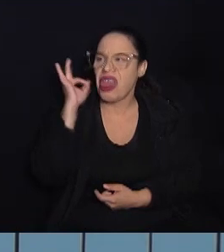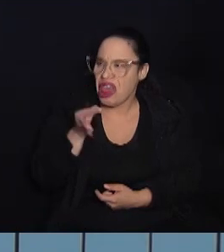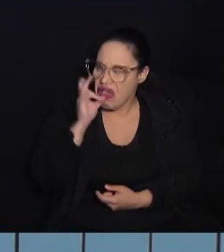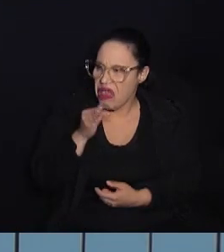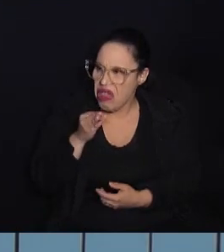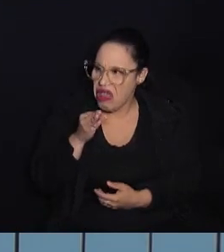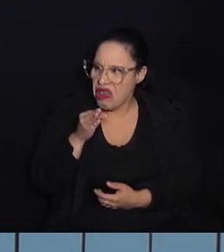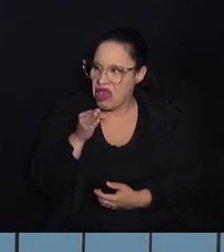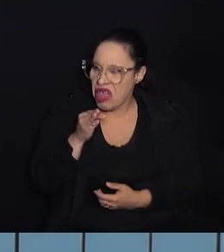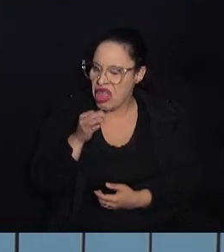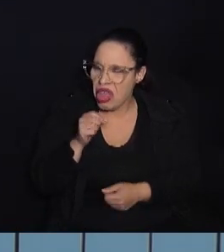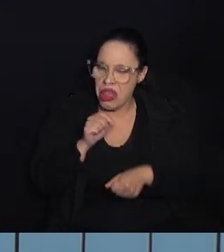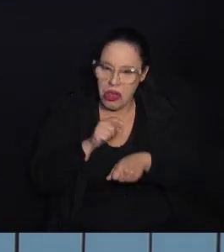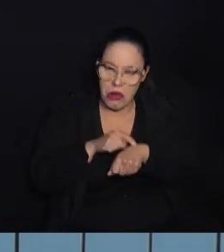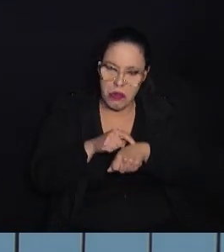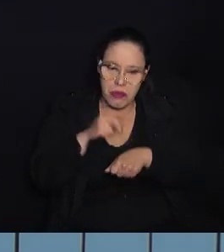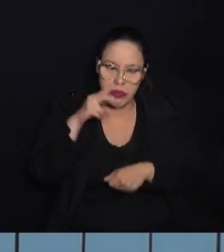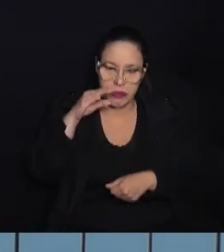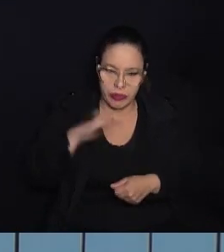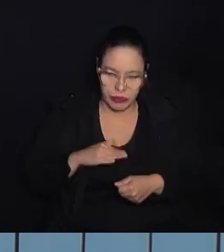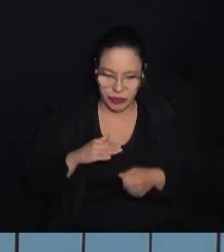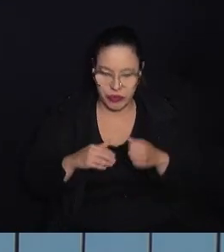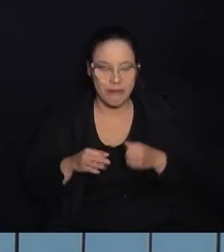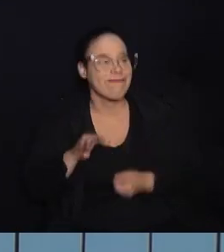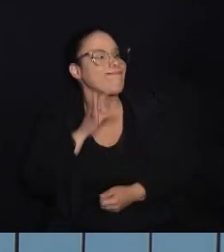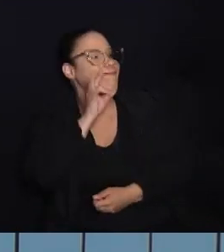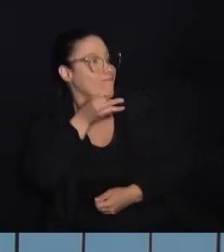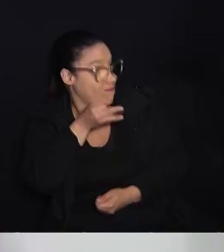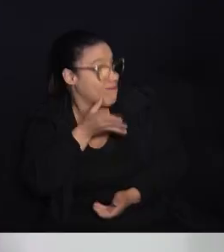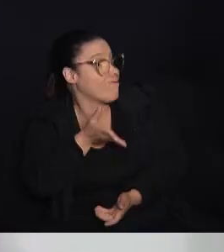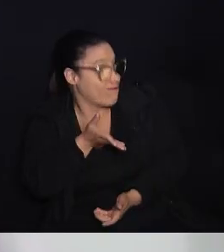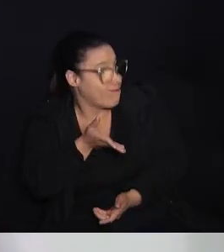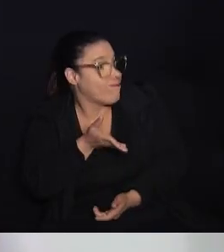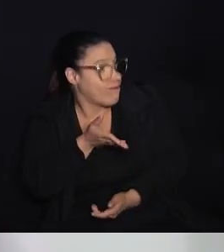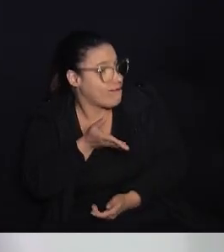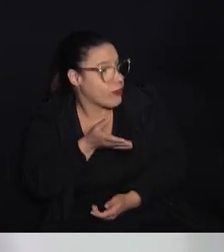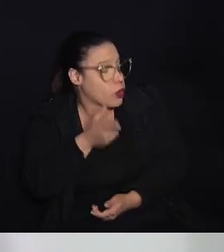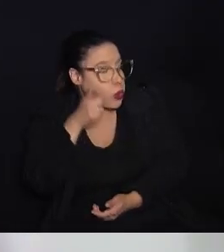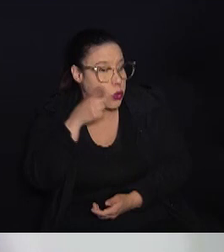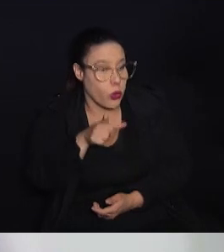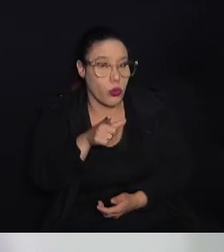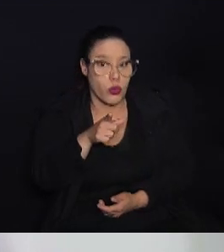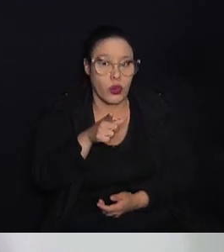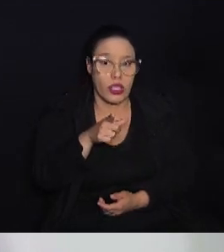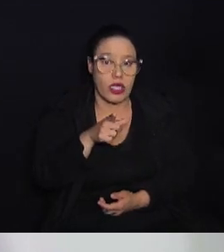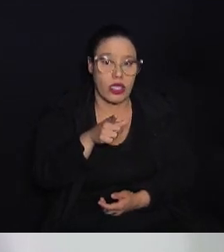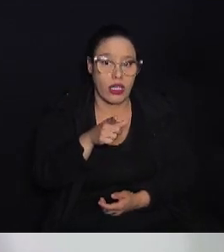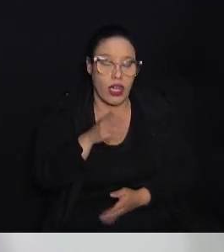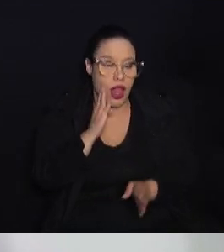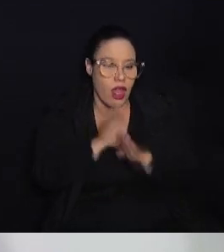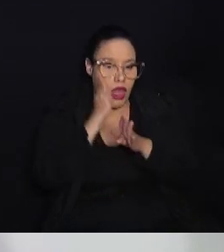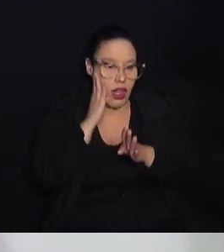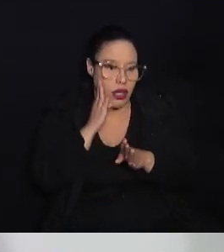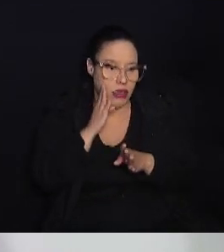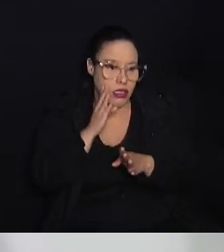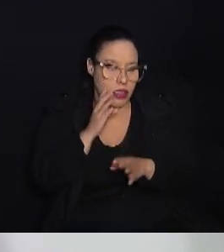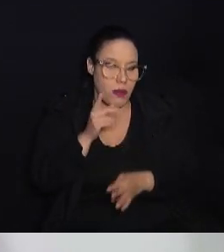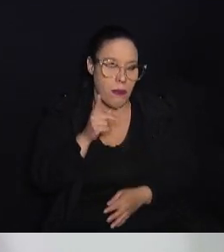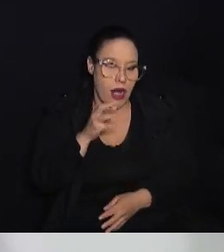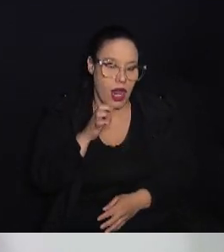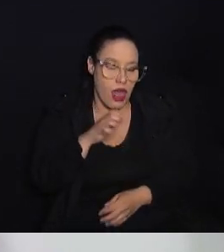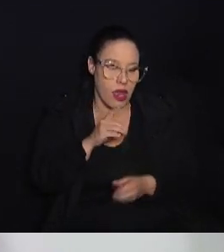preciso, então, e leva menos tempo, é isso? Exatamente. Ele consegue detectar mais casos